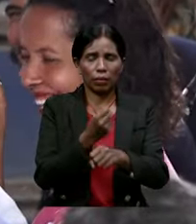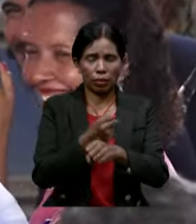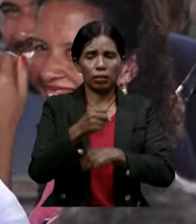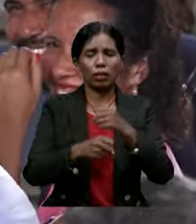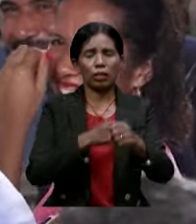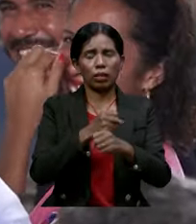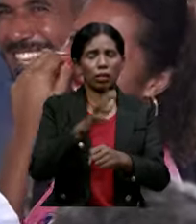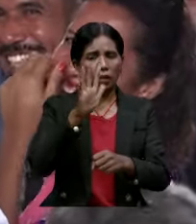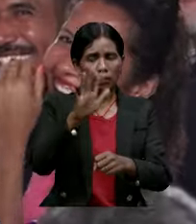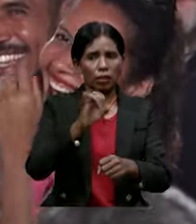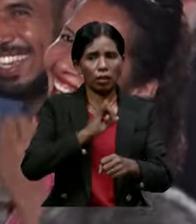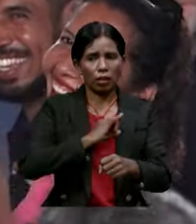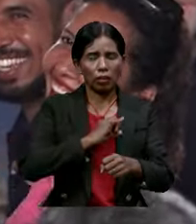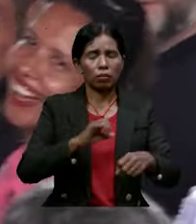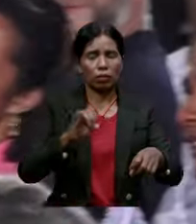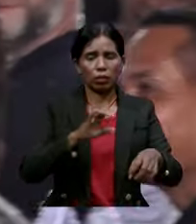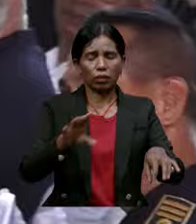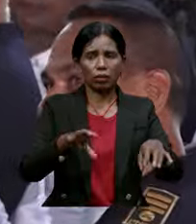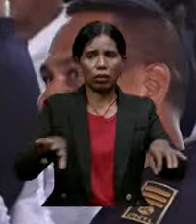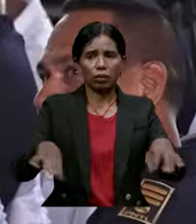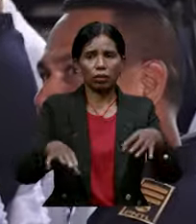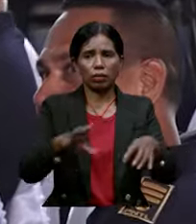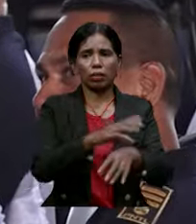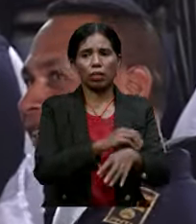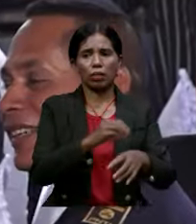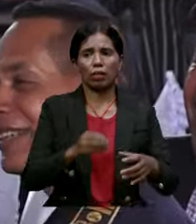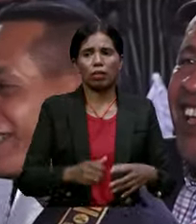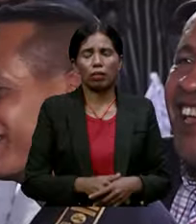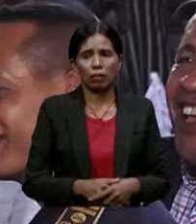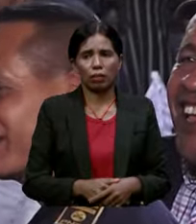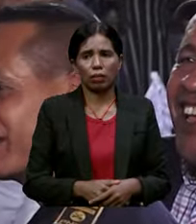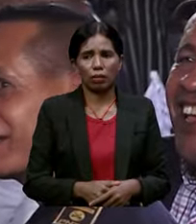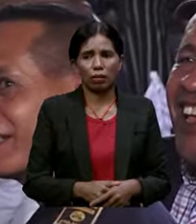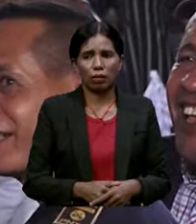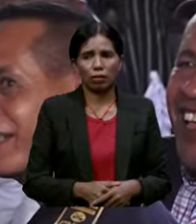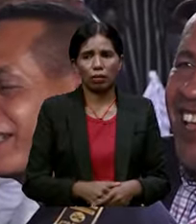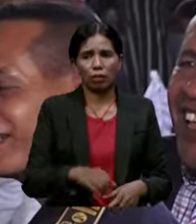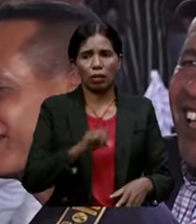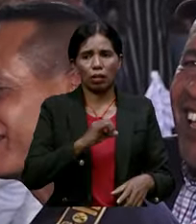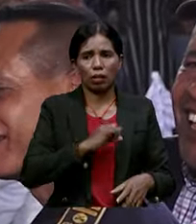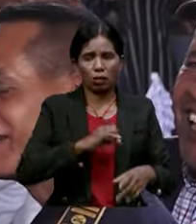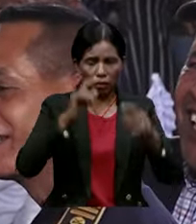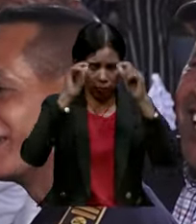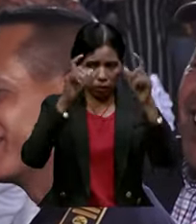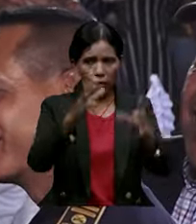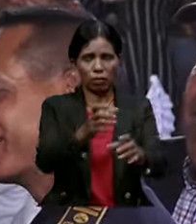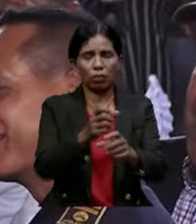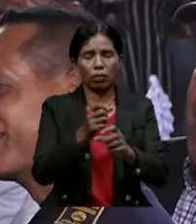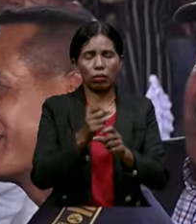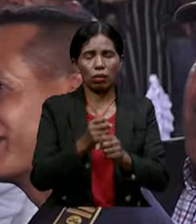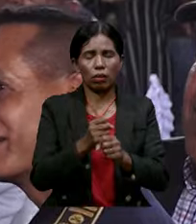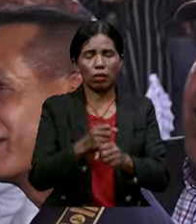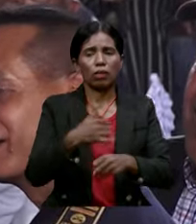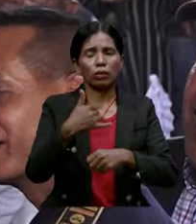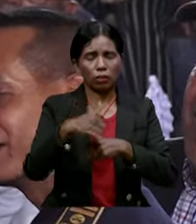timoro passo sa valide a banana juice ne ia vale na indonesia ma glori mai e mi sosa no